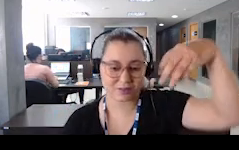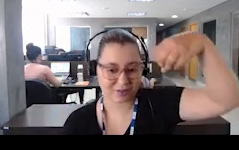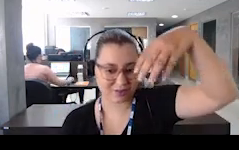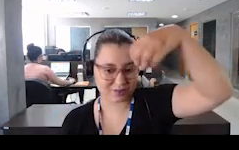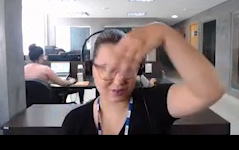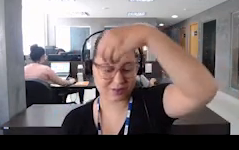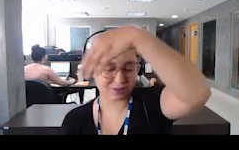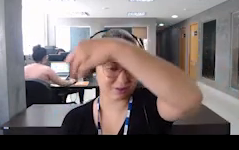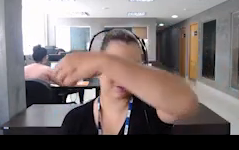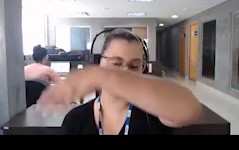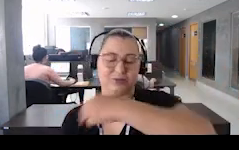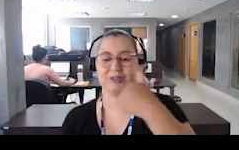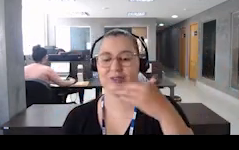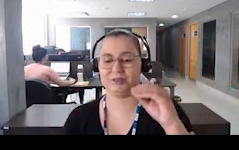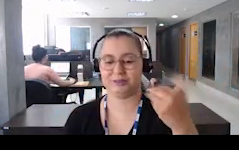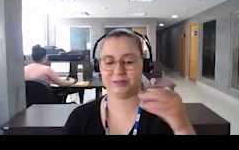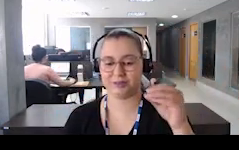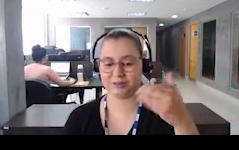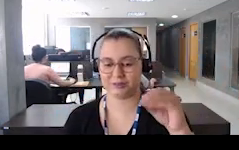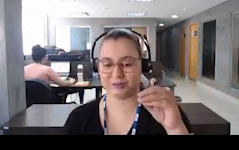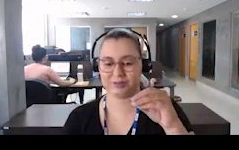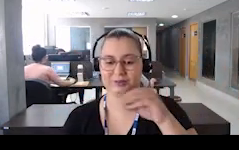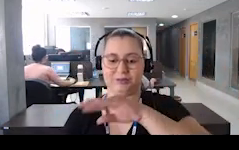das lâmpadas, das 10